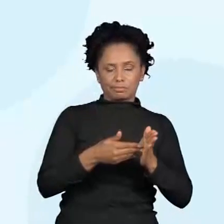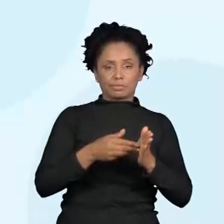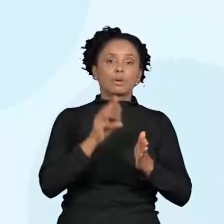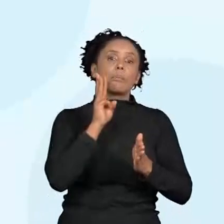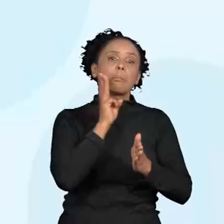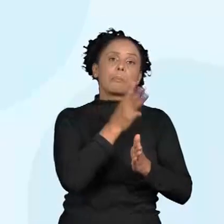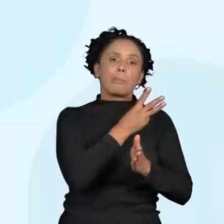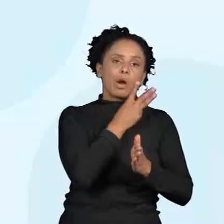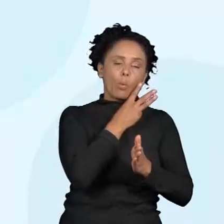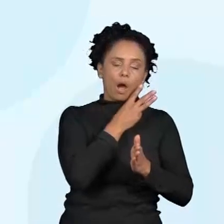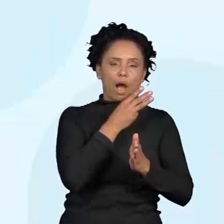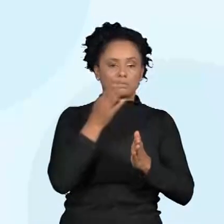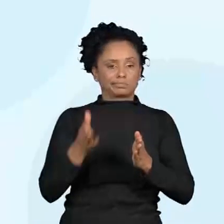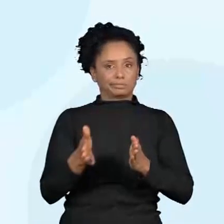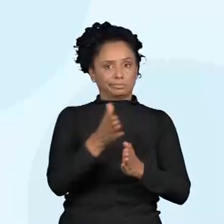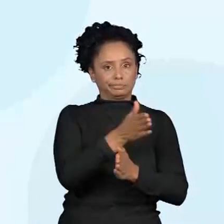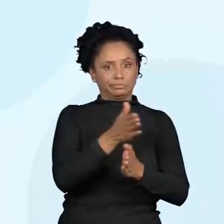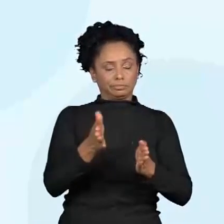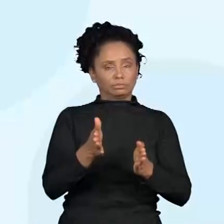para transportar